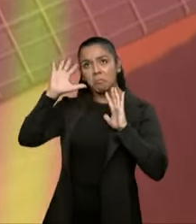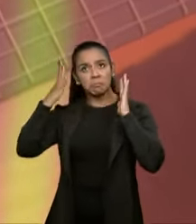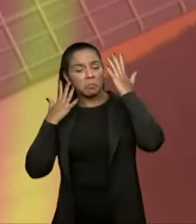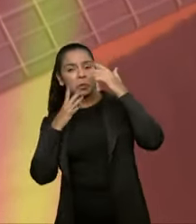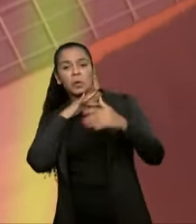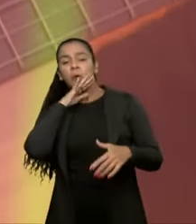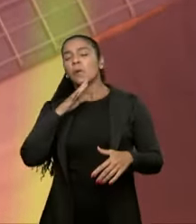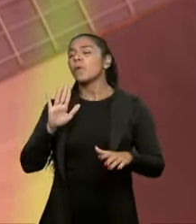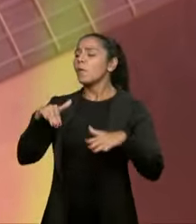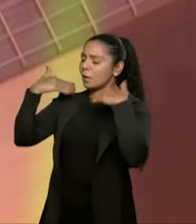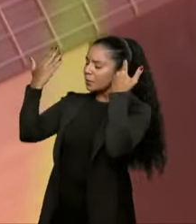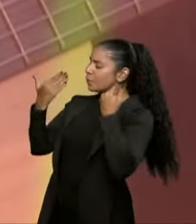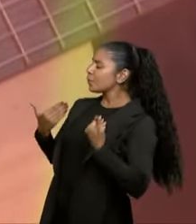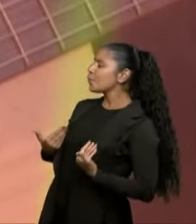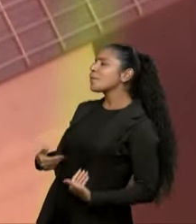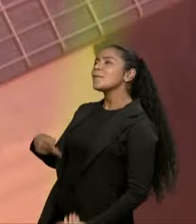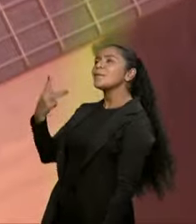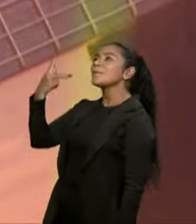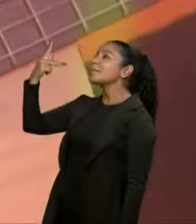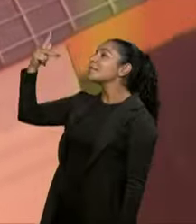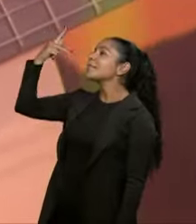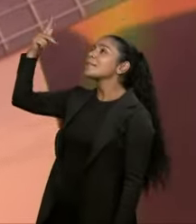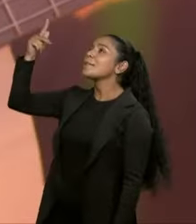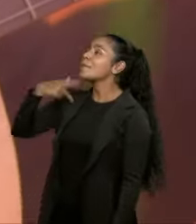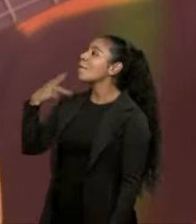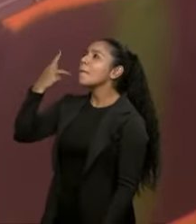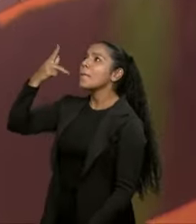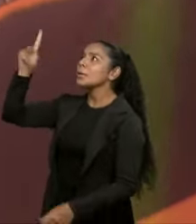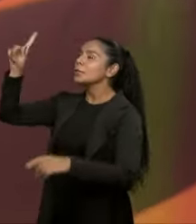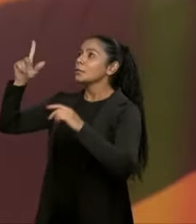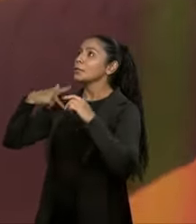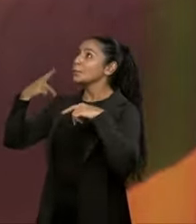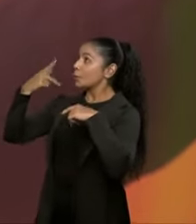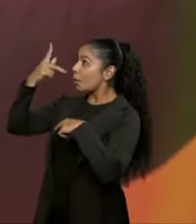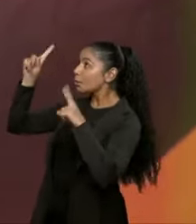Eu sou o céu para as tuas